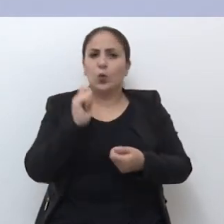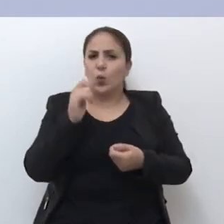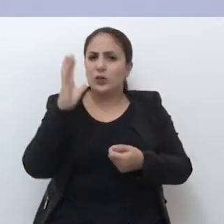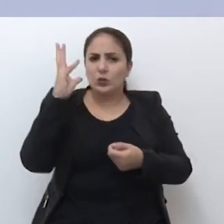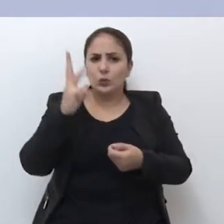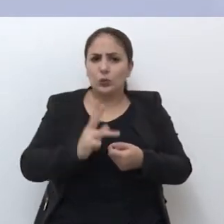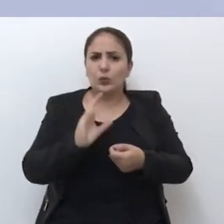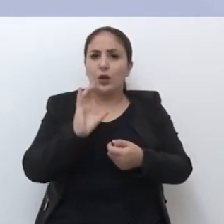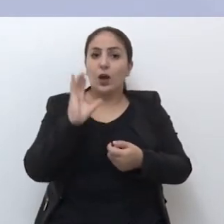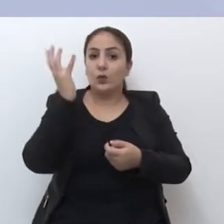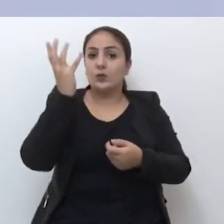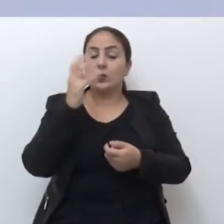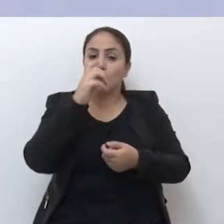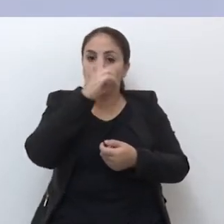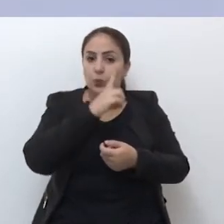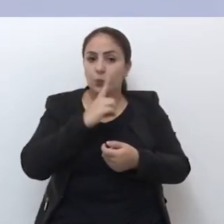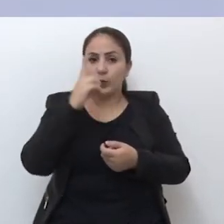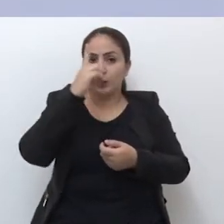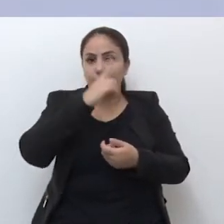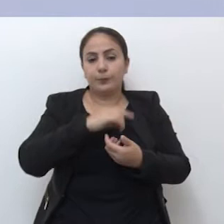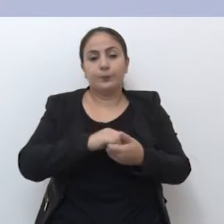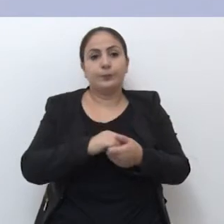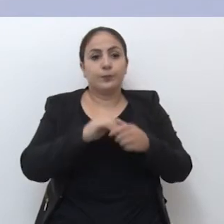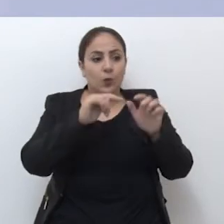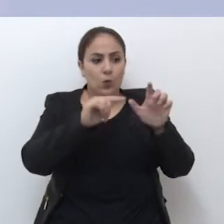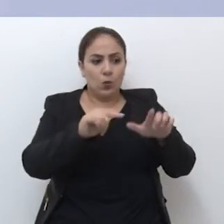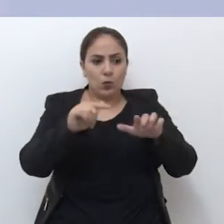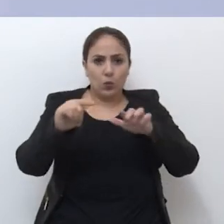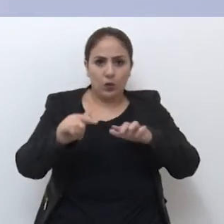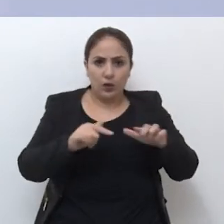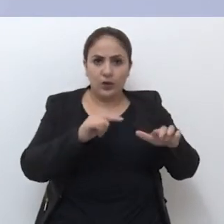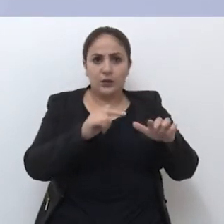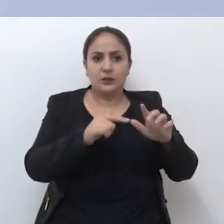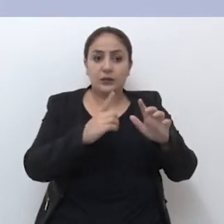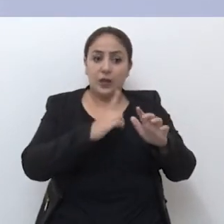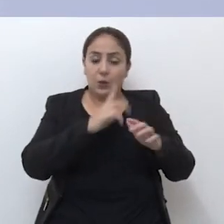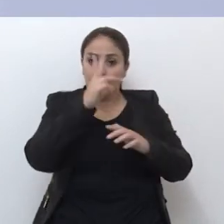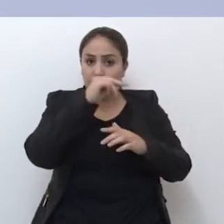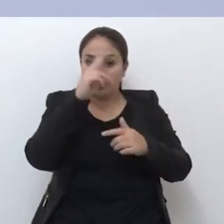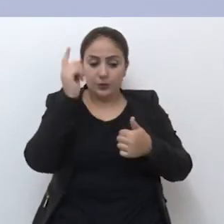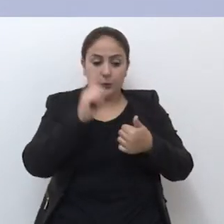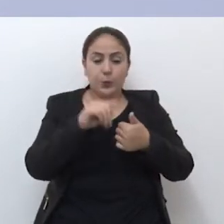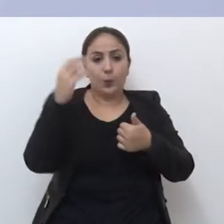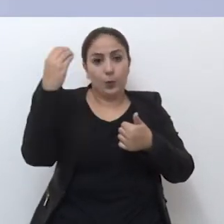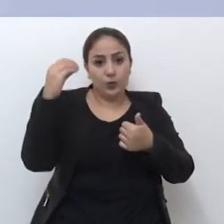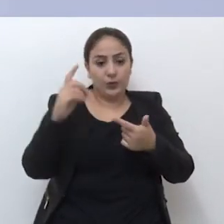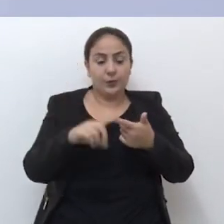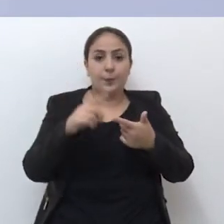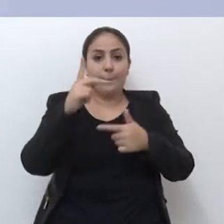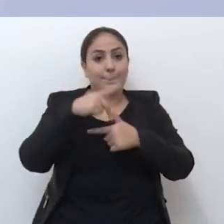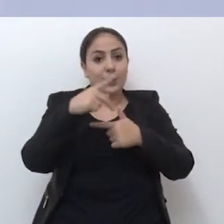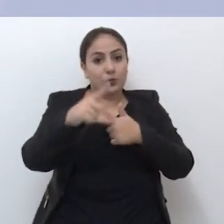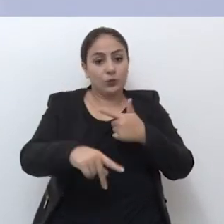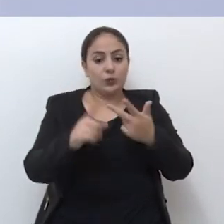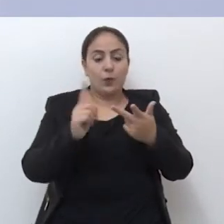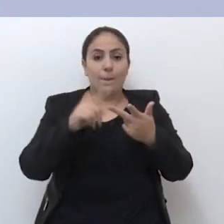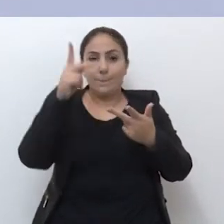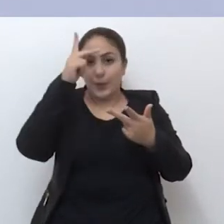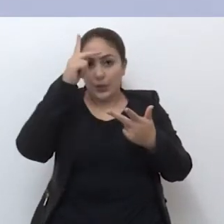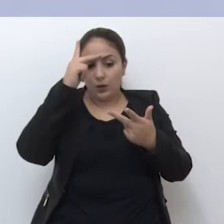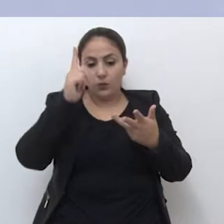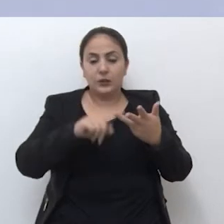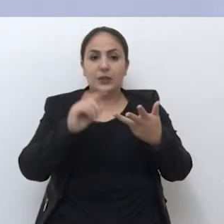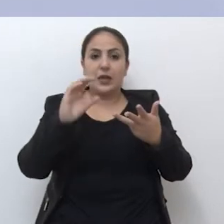A maioria aconteceu no domingo. Quanto aos locais, destacam-se os municípios de Porto Alegre, Passo